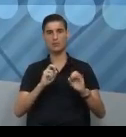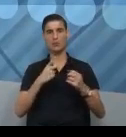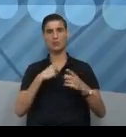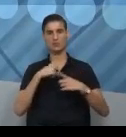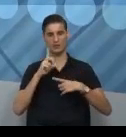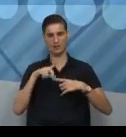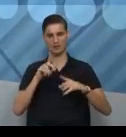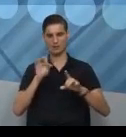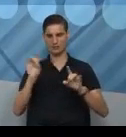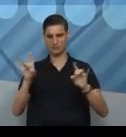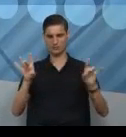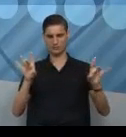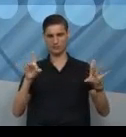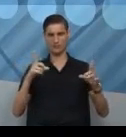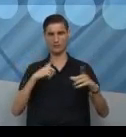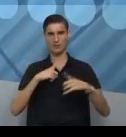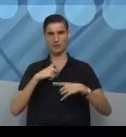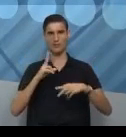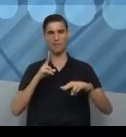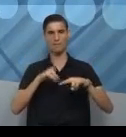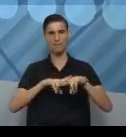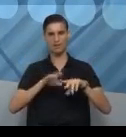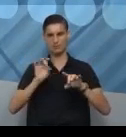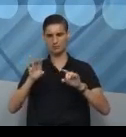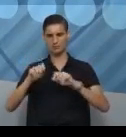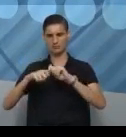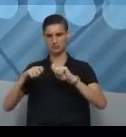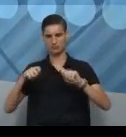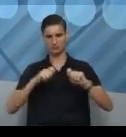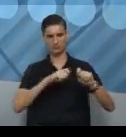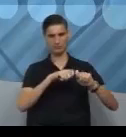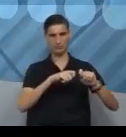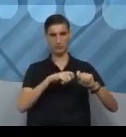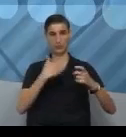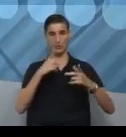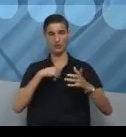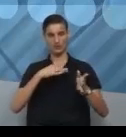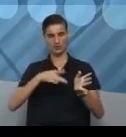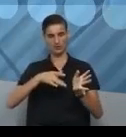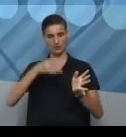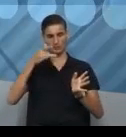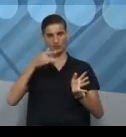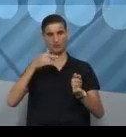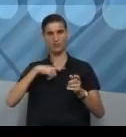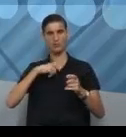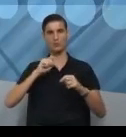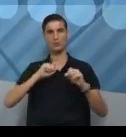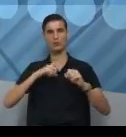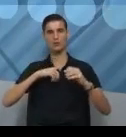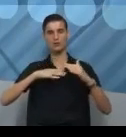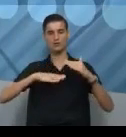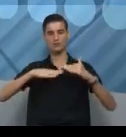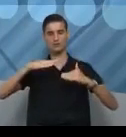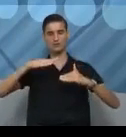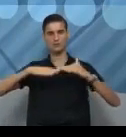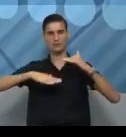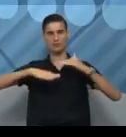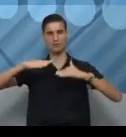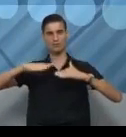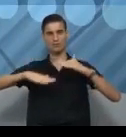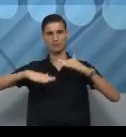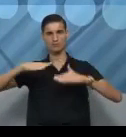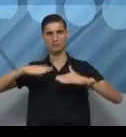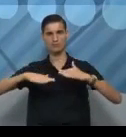está presa nas suas extremidades, e quando você puxa, dependendo da variação, ou seja, da onde você pega